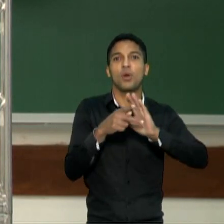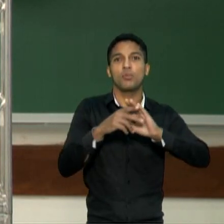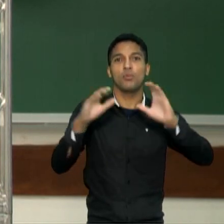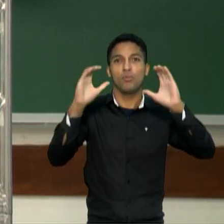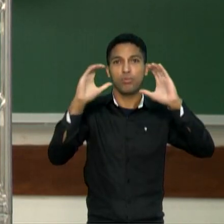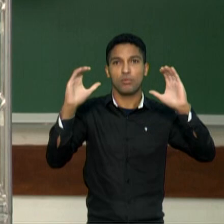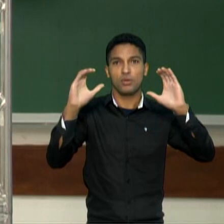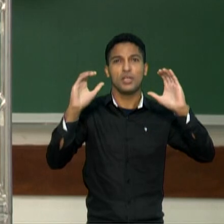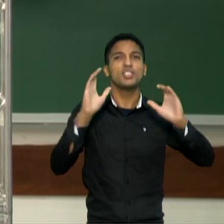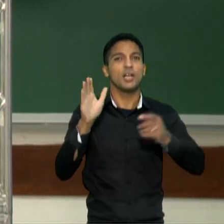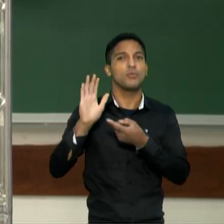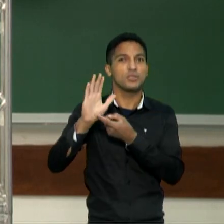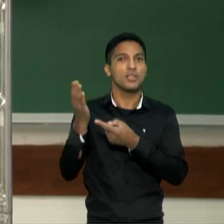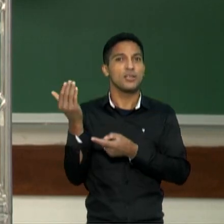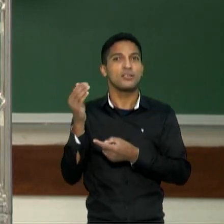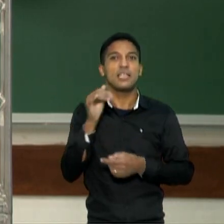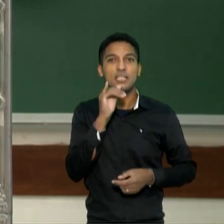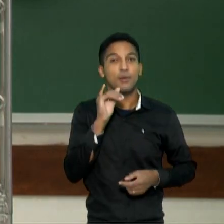há pouco. Vamos para a correção.